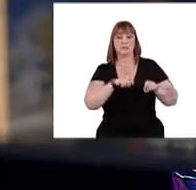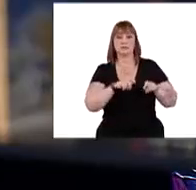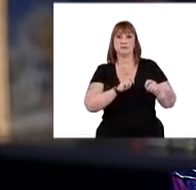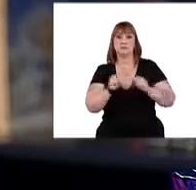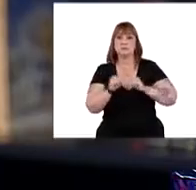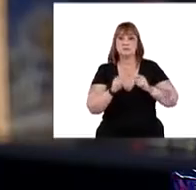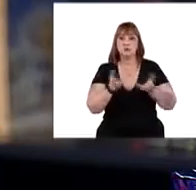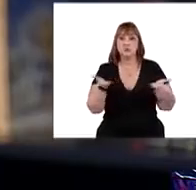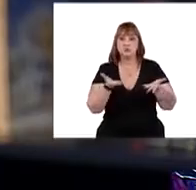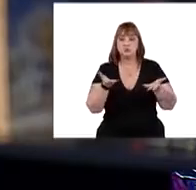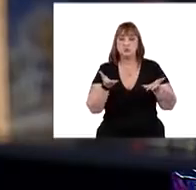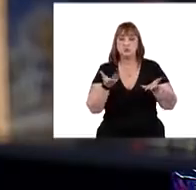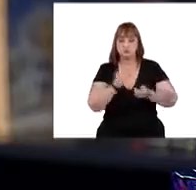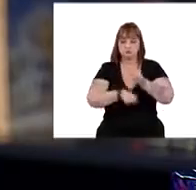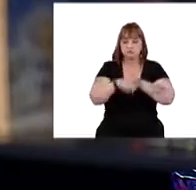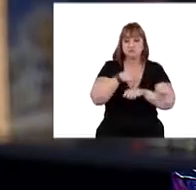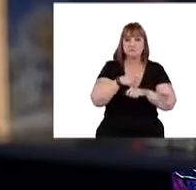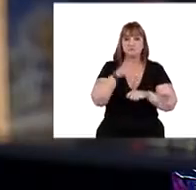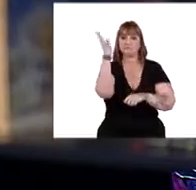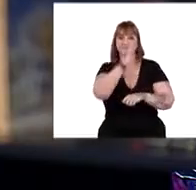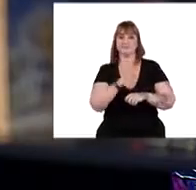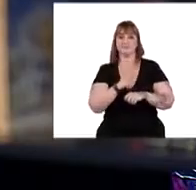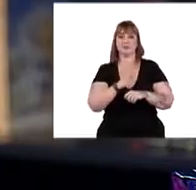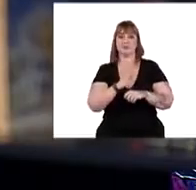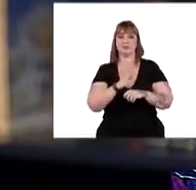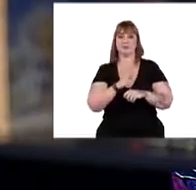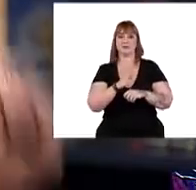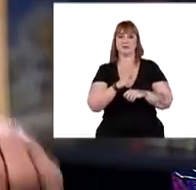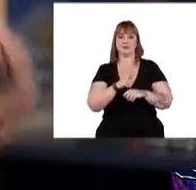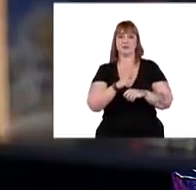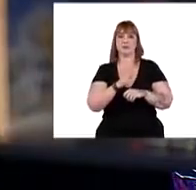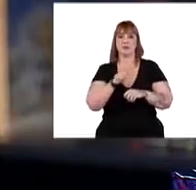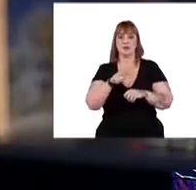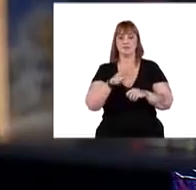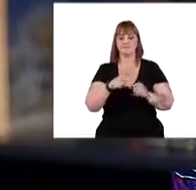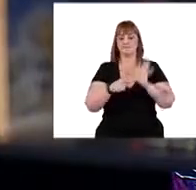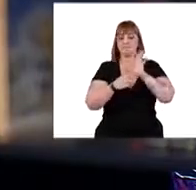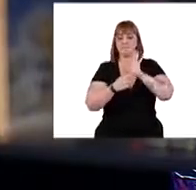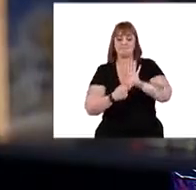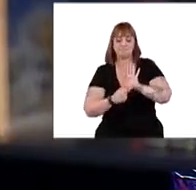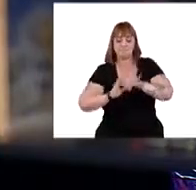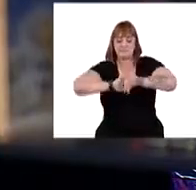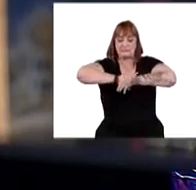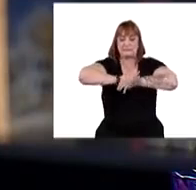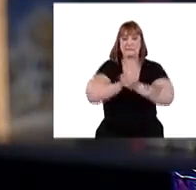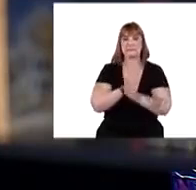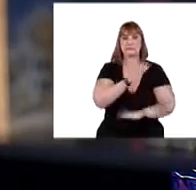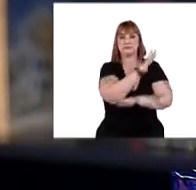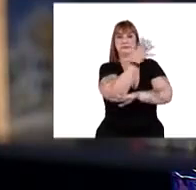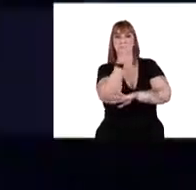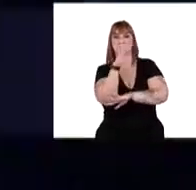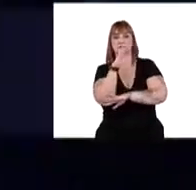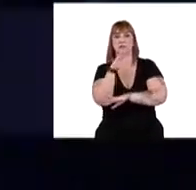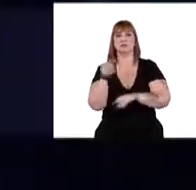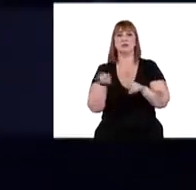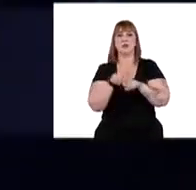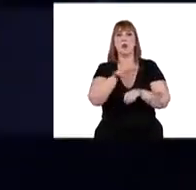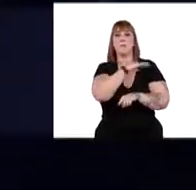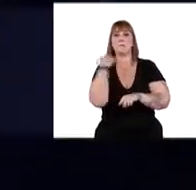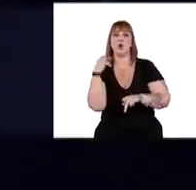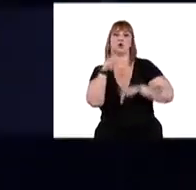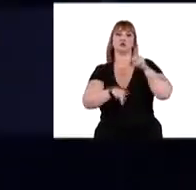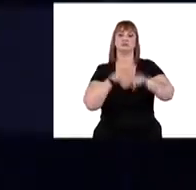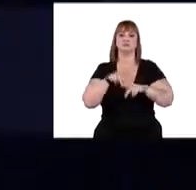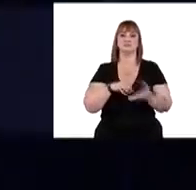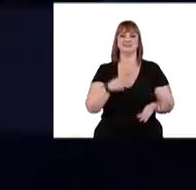no Brasil hoje é ancorado, né, na destruição do meio ambiente e no genocídio dos seus povos. Mas aí a senhora não estaria